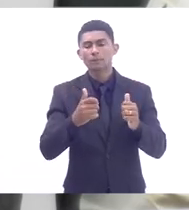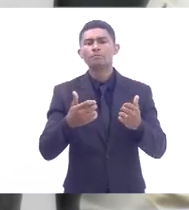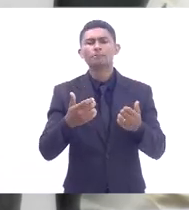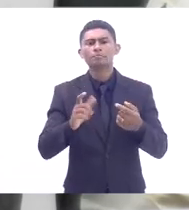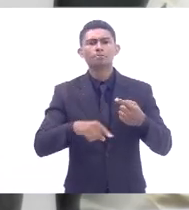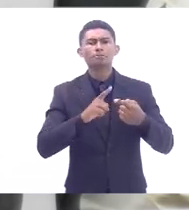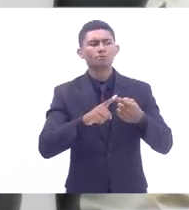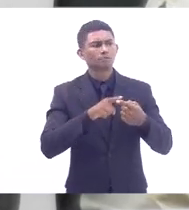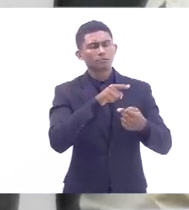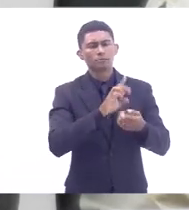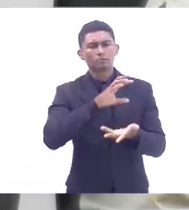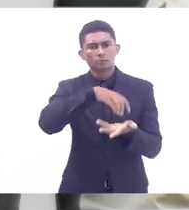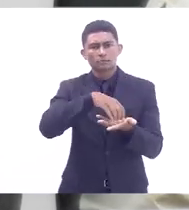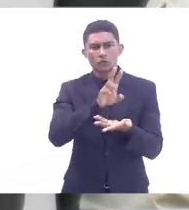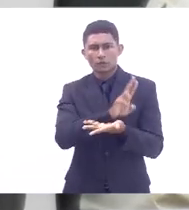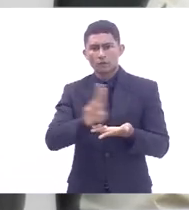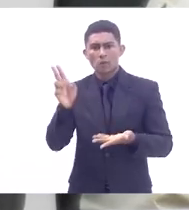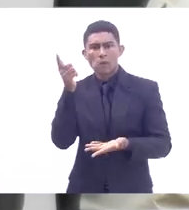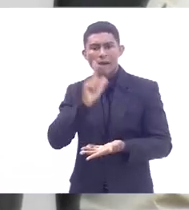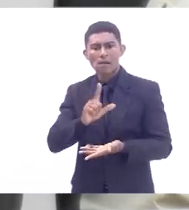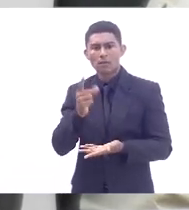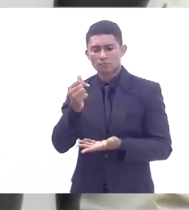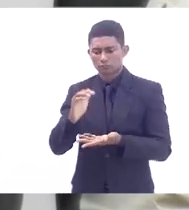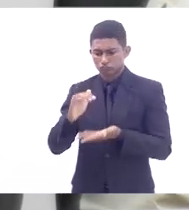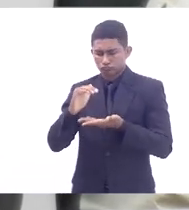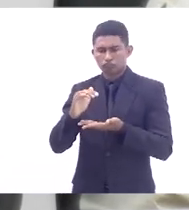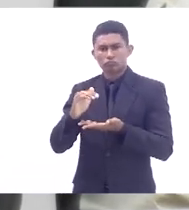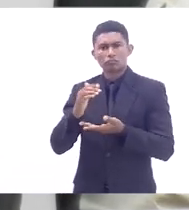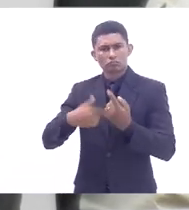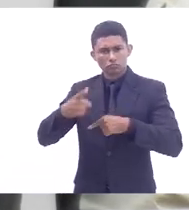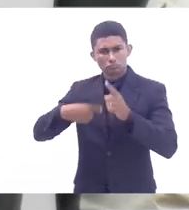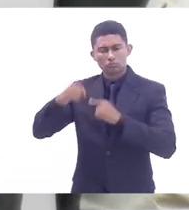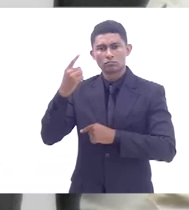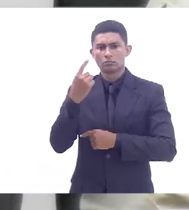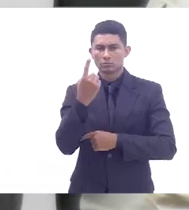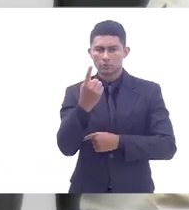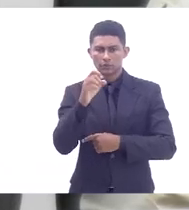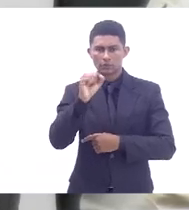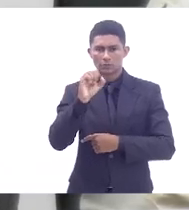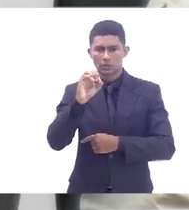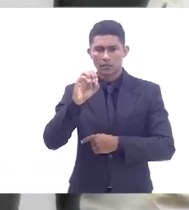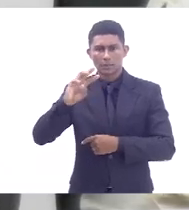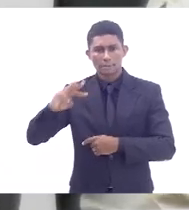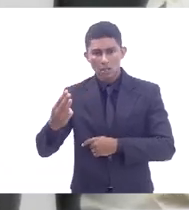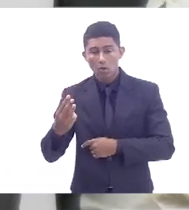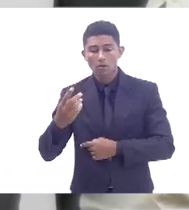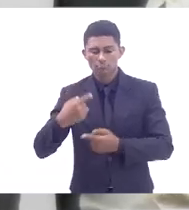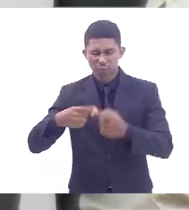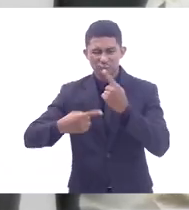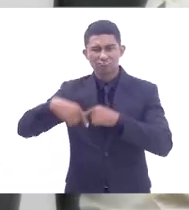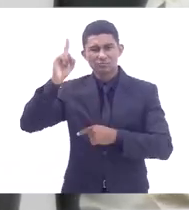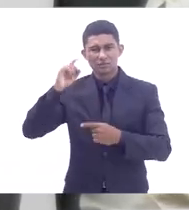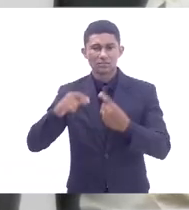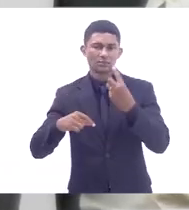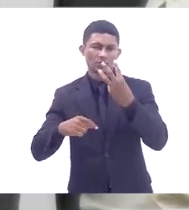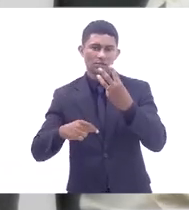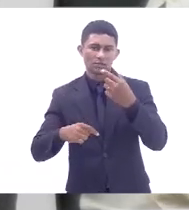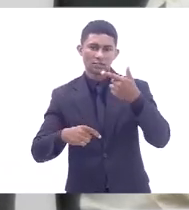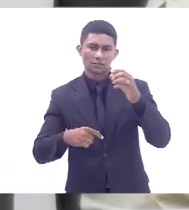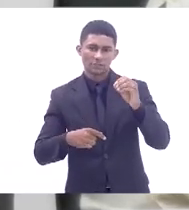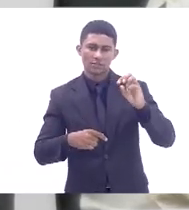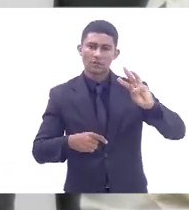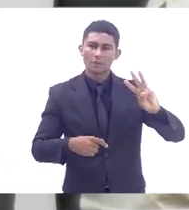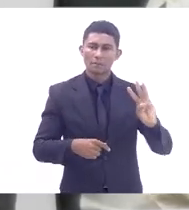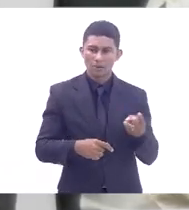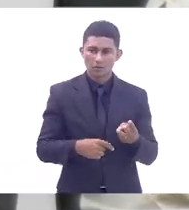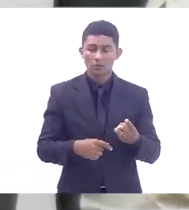aumentou seu orçamento de 180 milhões para 320 milhões só que assim uso